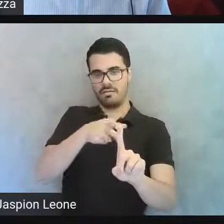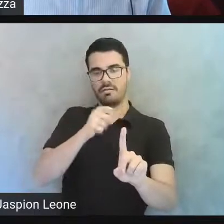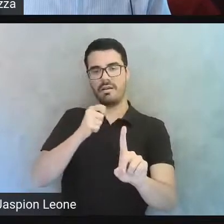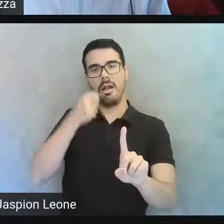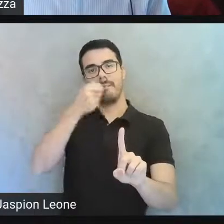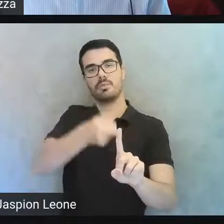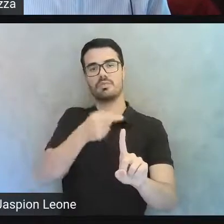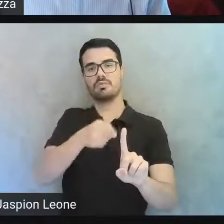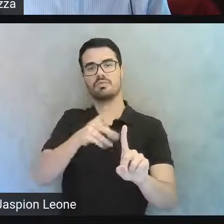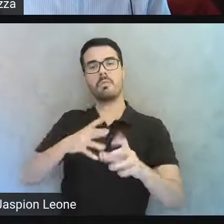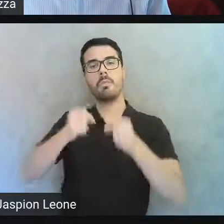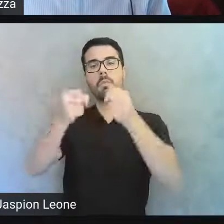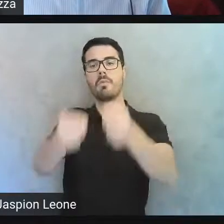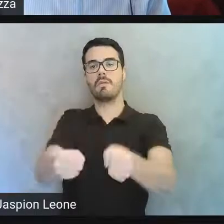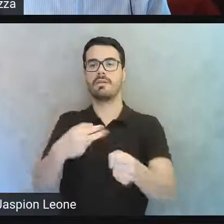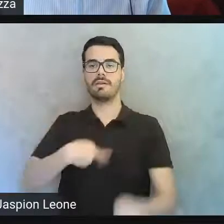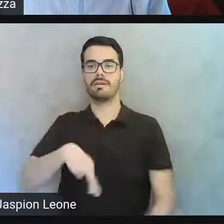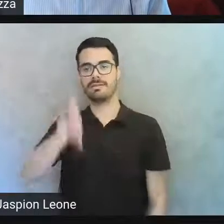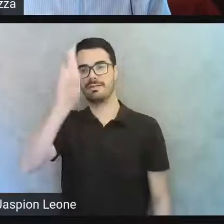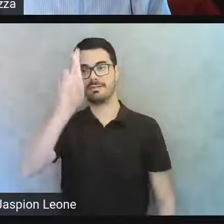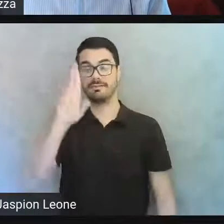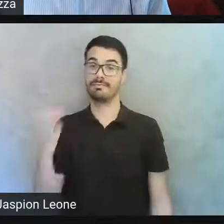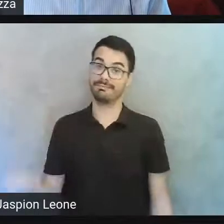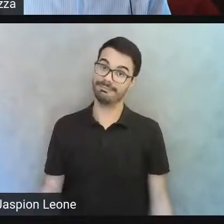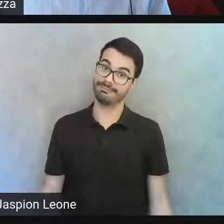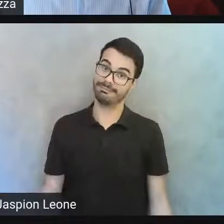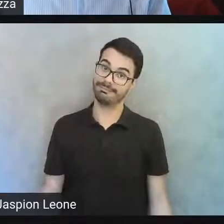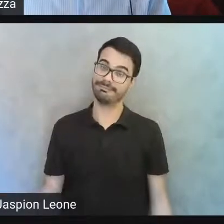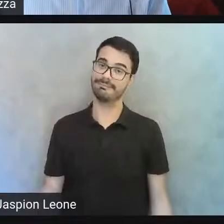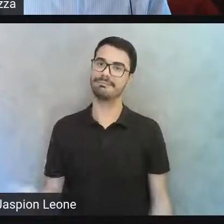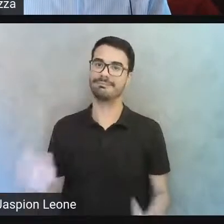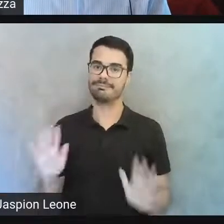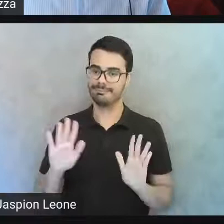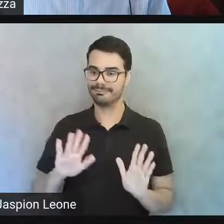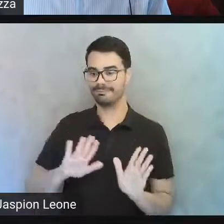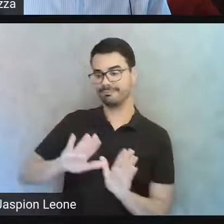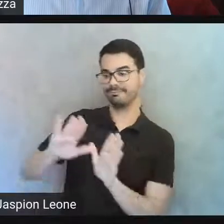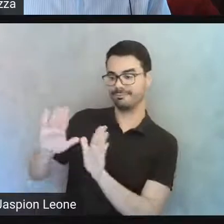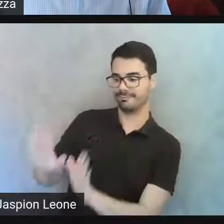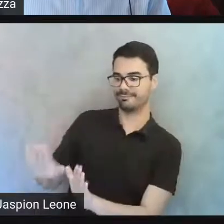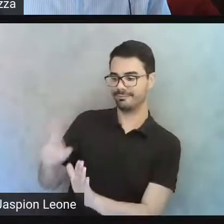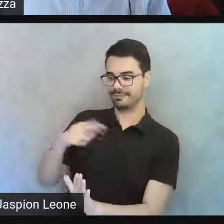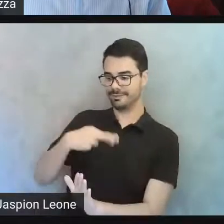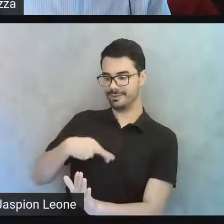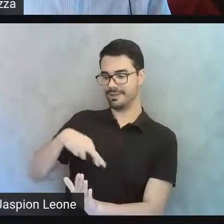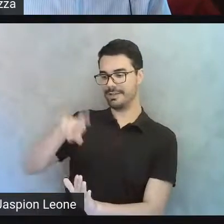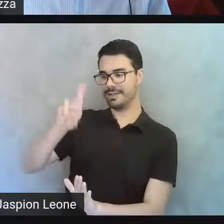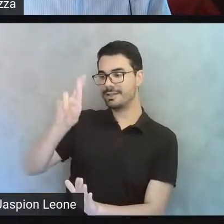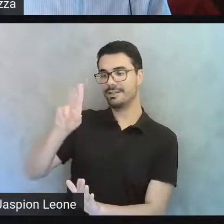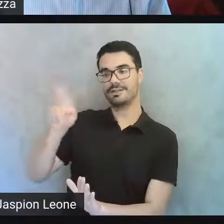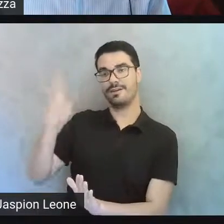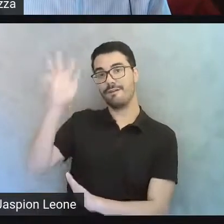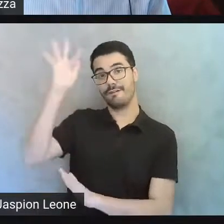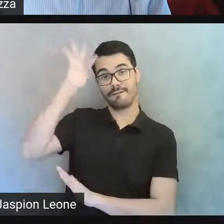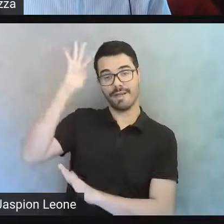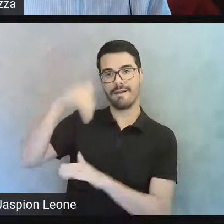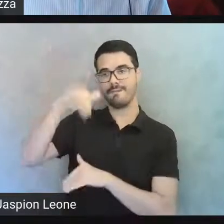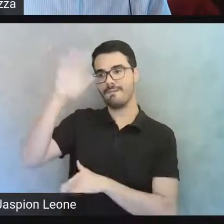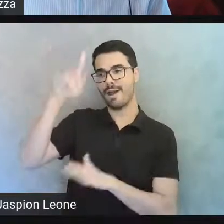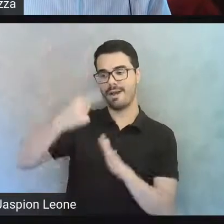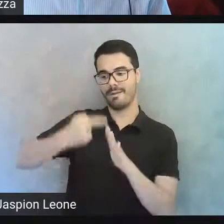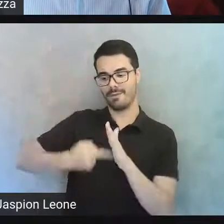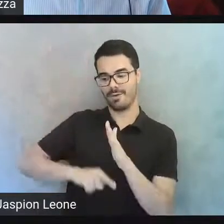está em toda parte, né? Religião é algo que diz respeito à nossa fé mais profunda, ao jeito como